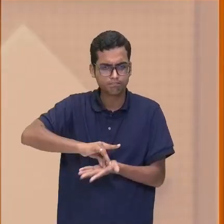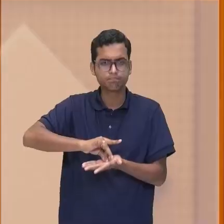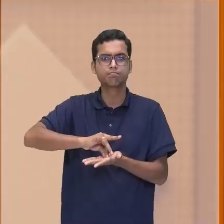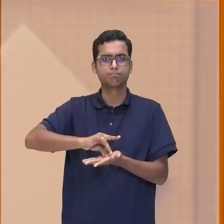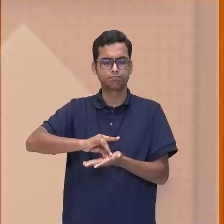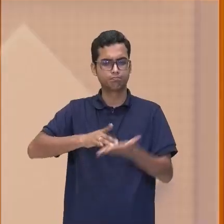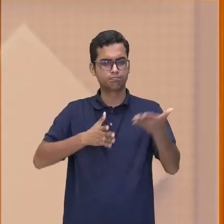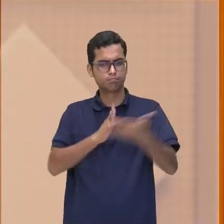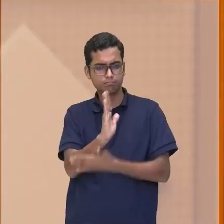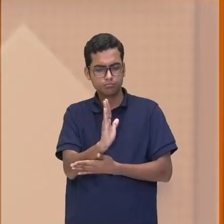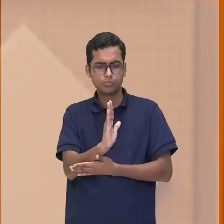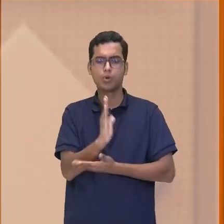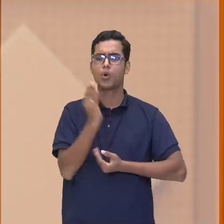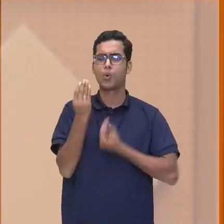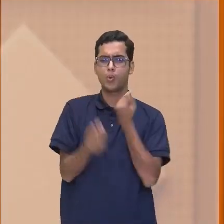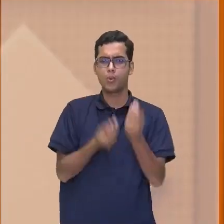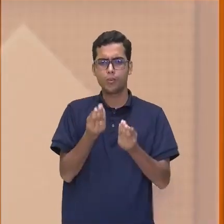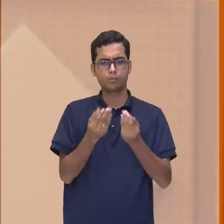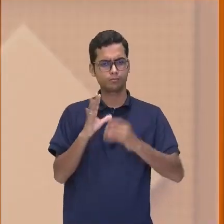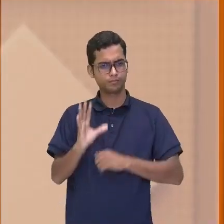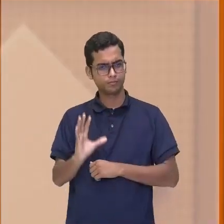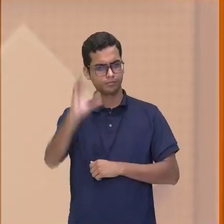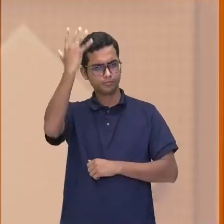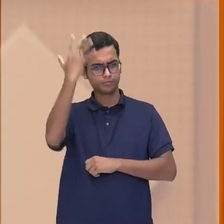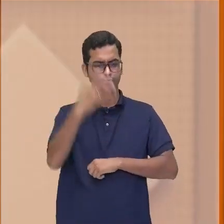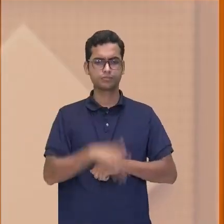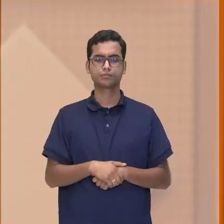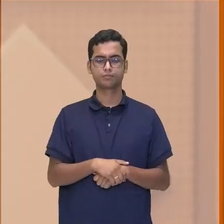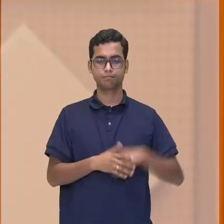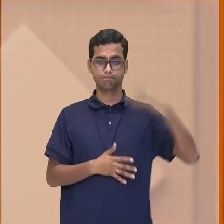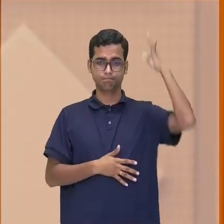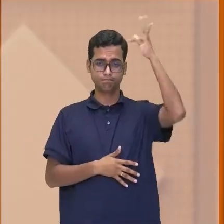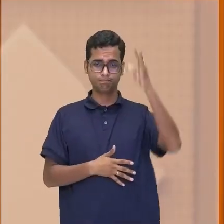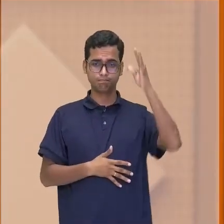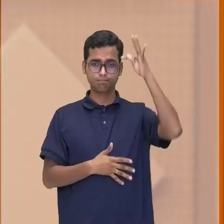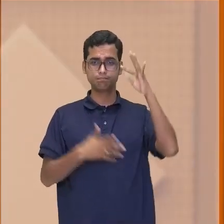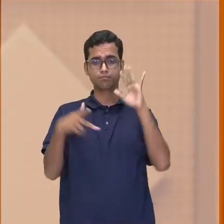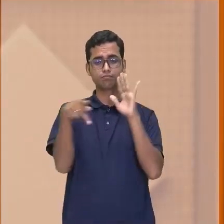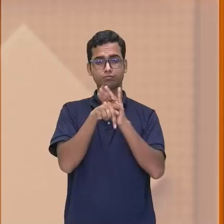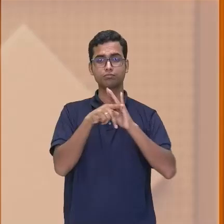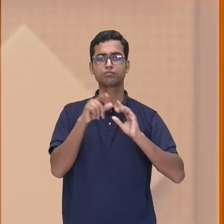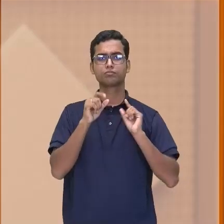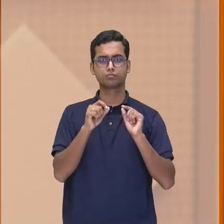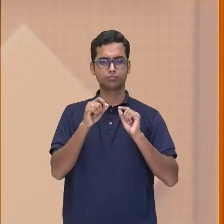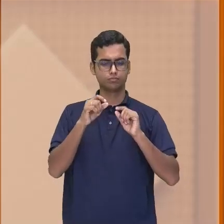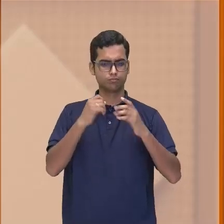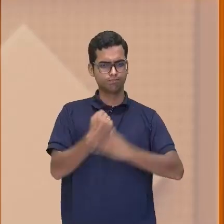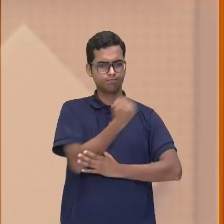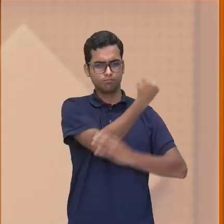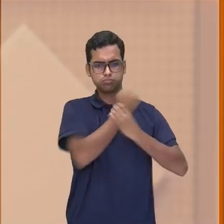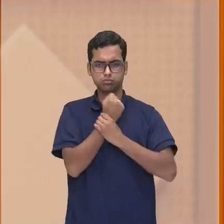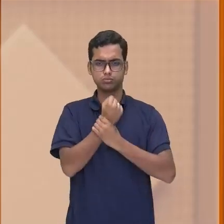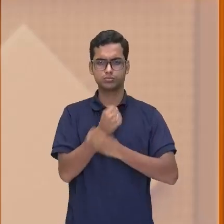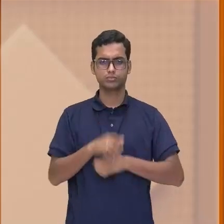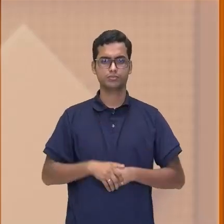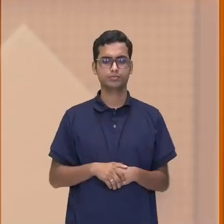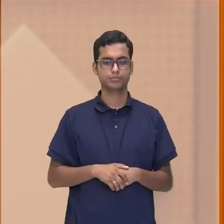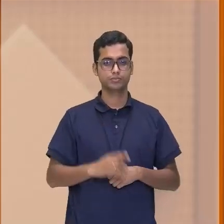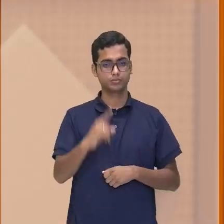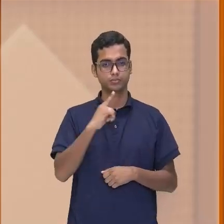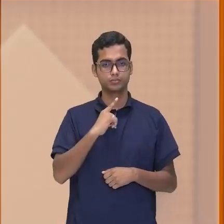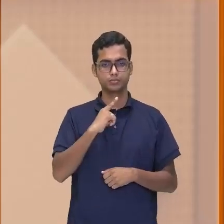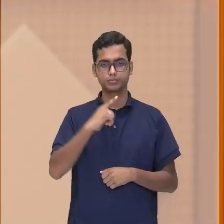legitimado. E isso vai acontecer de acordo com os teóricos do absolutismo. Acompanhem comigo. Temos